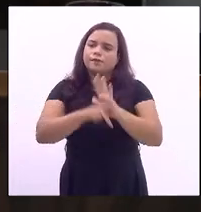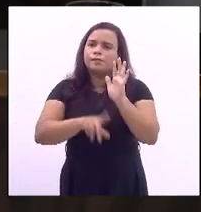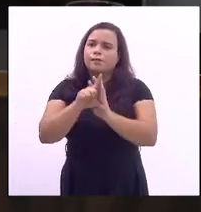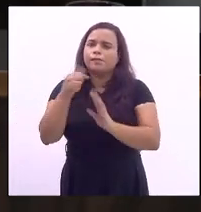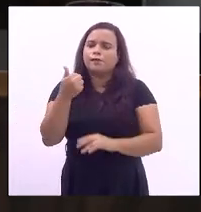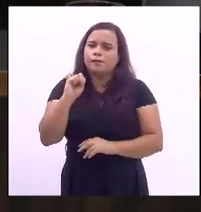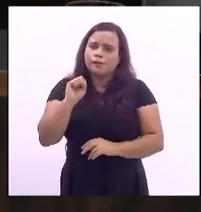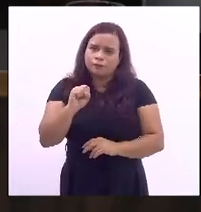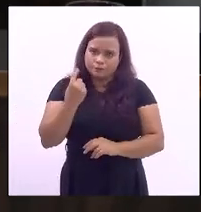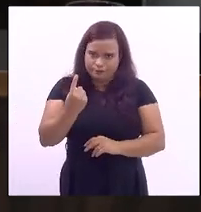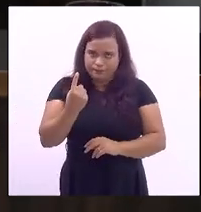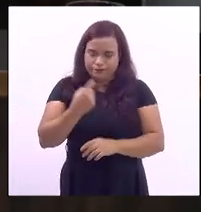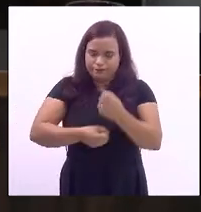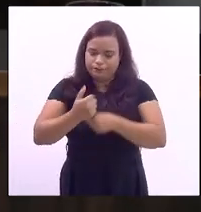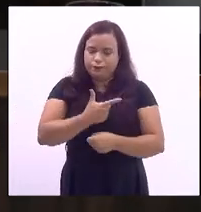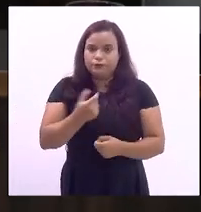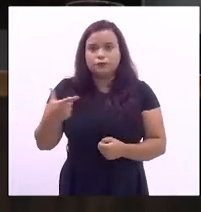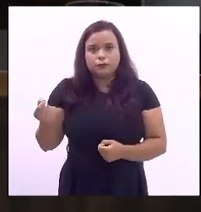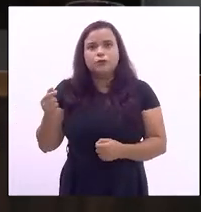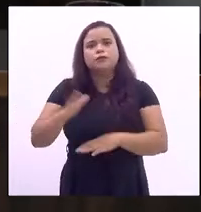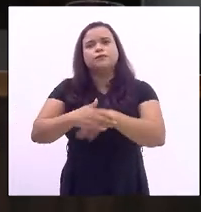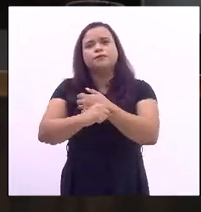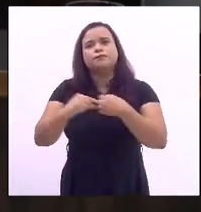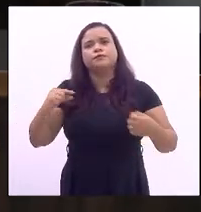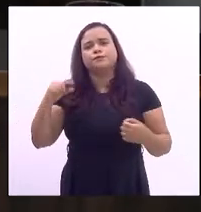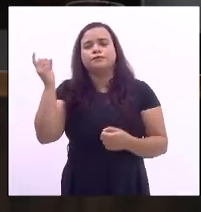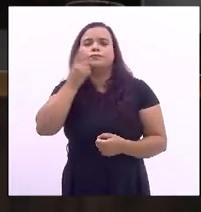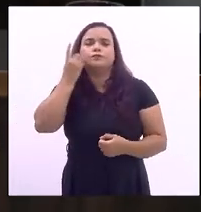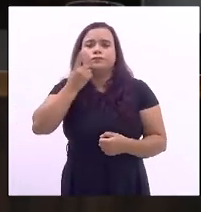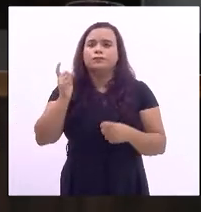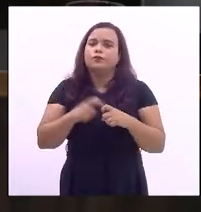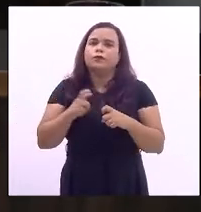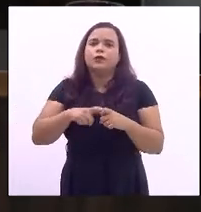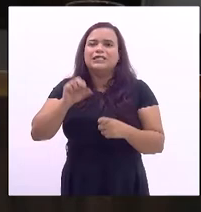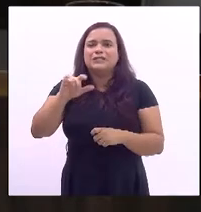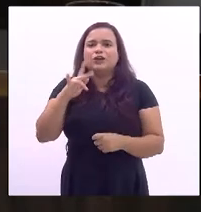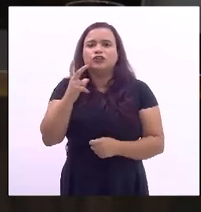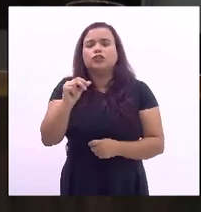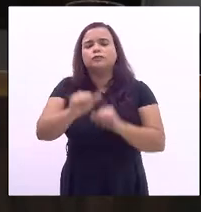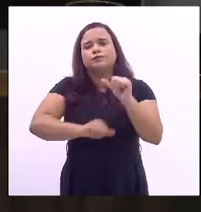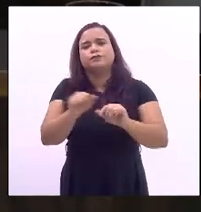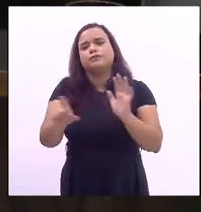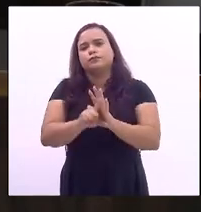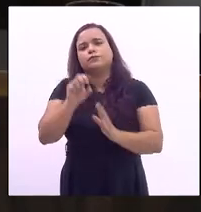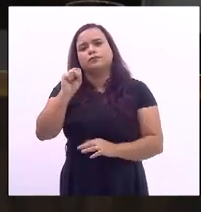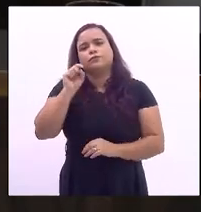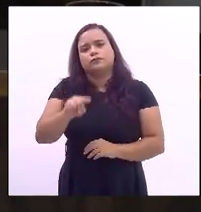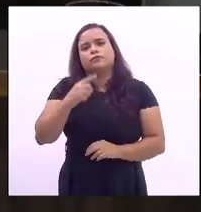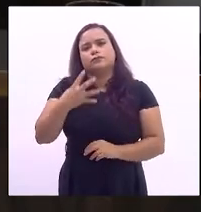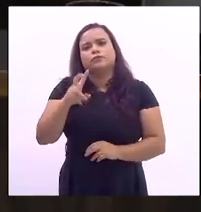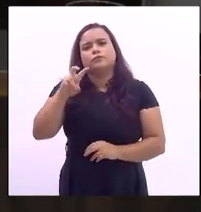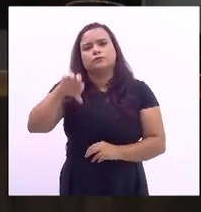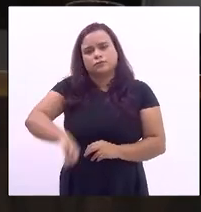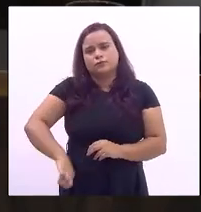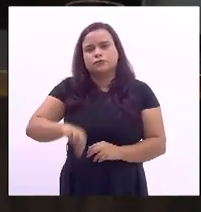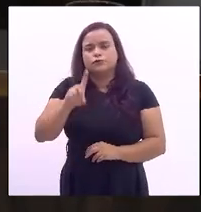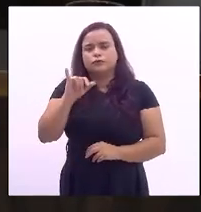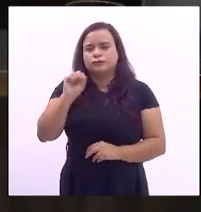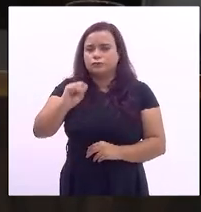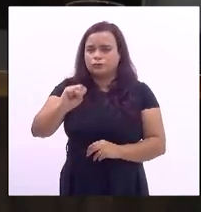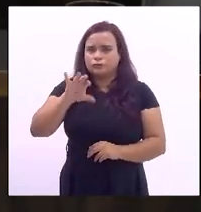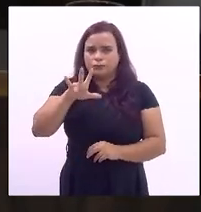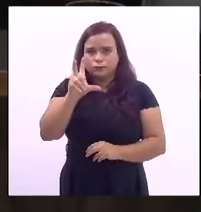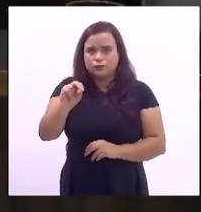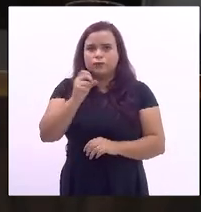lei 1881 de 20 de autoria do deputado Dr Serginho que altera lei 8459 de 8 de julho de